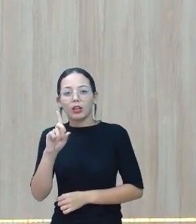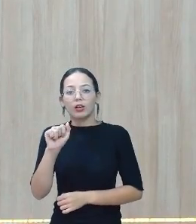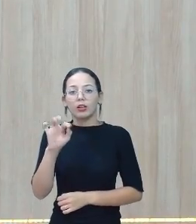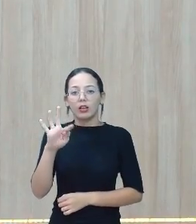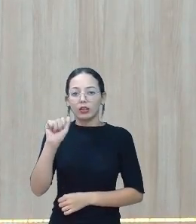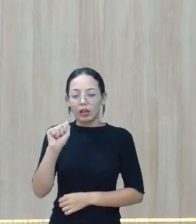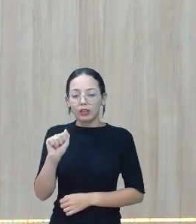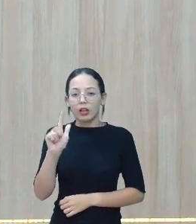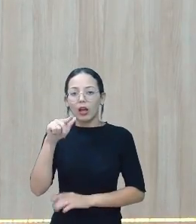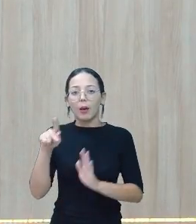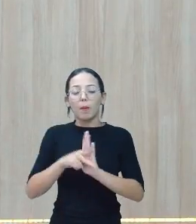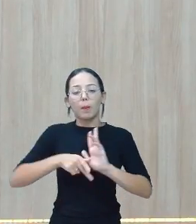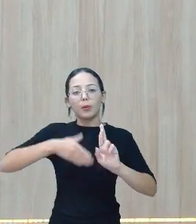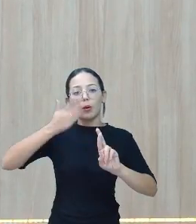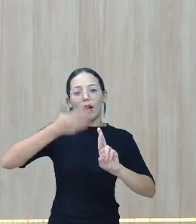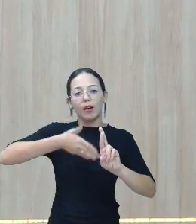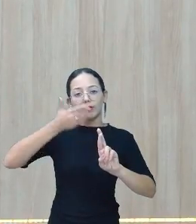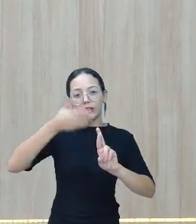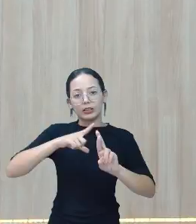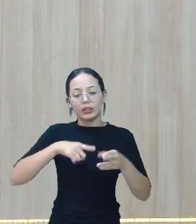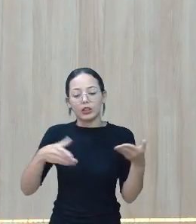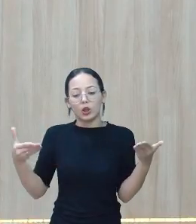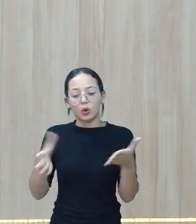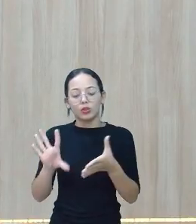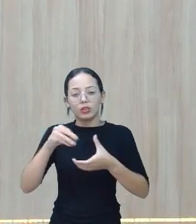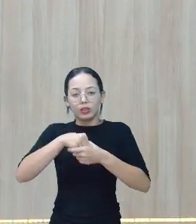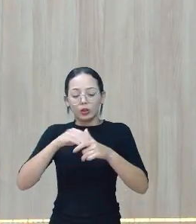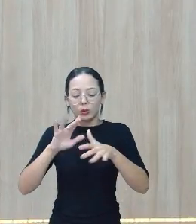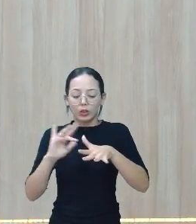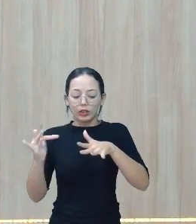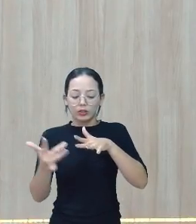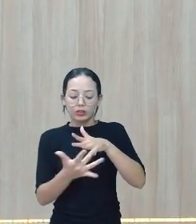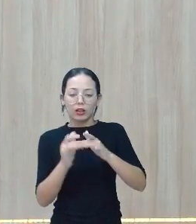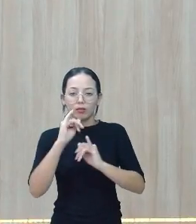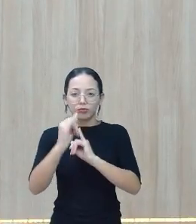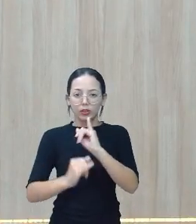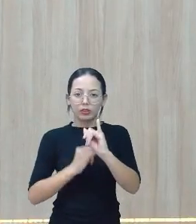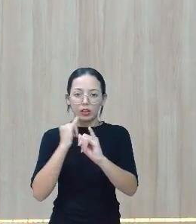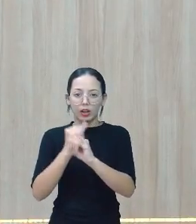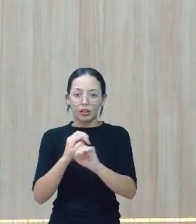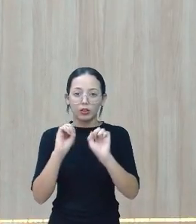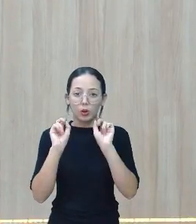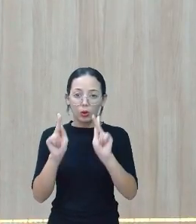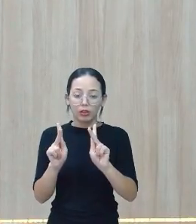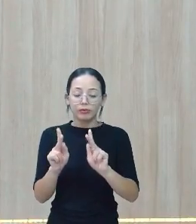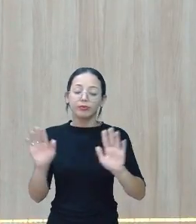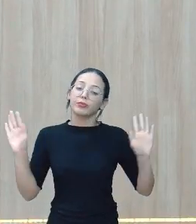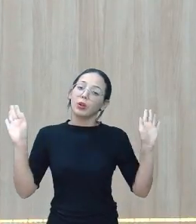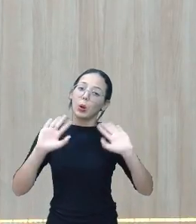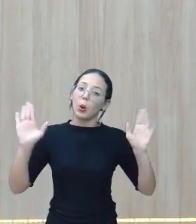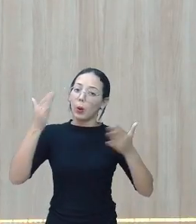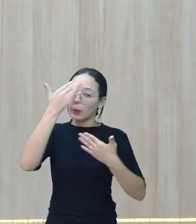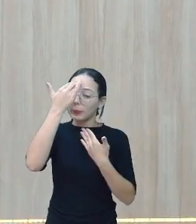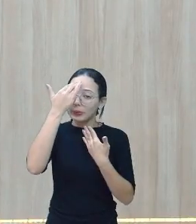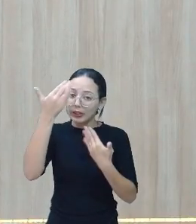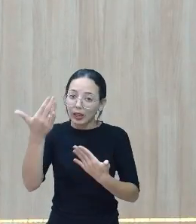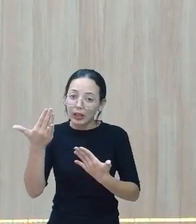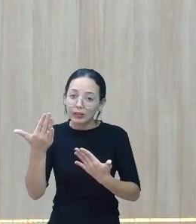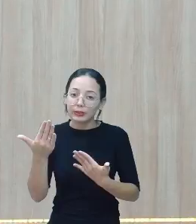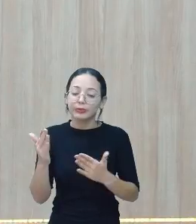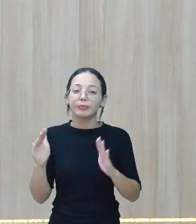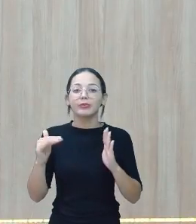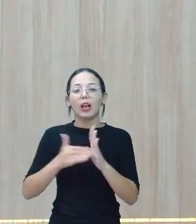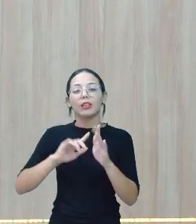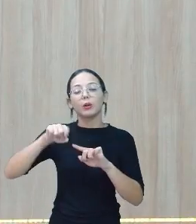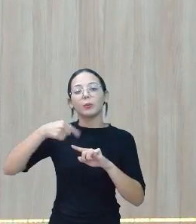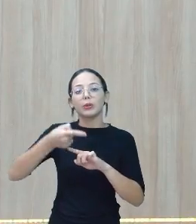uma das referências que a gente tem hoje nas redes sociais, na internet como um todo. Tá certo? Pessoal, muitíssimo obrigado e até